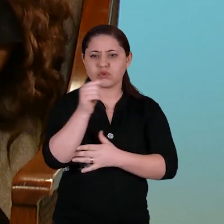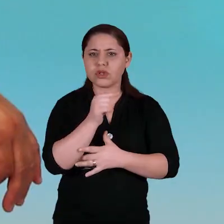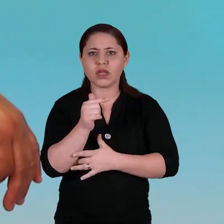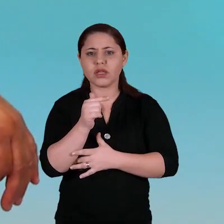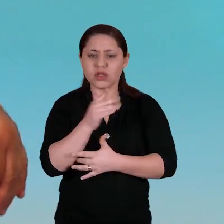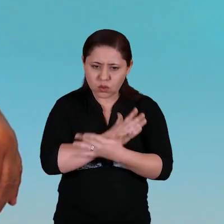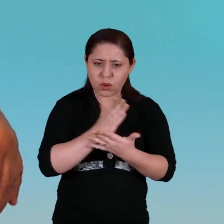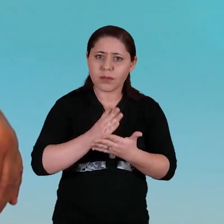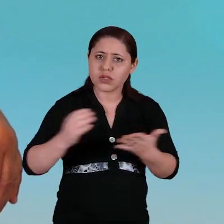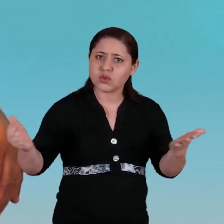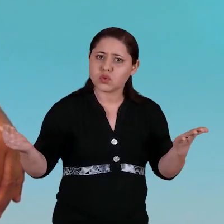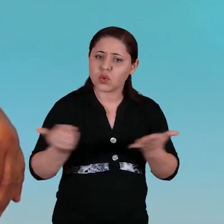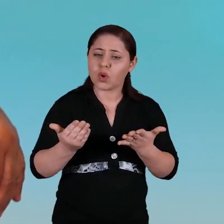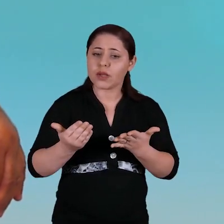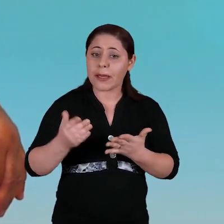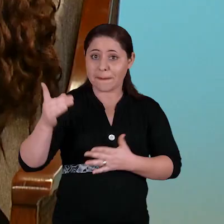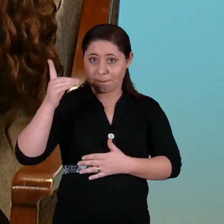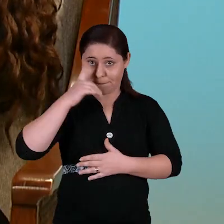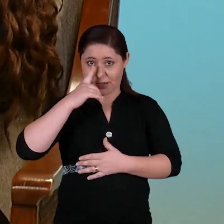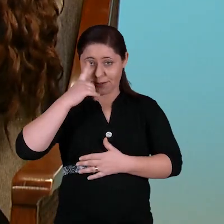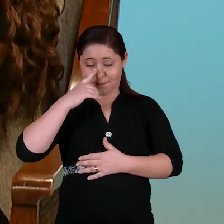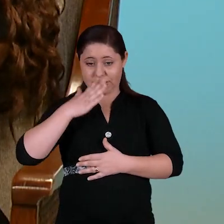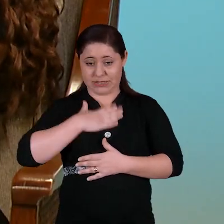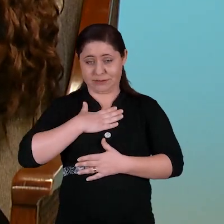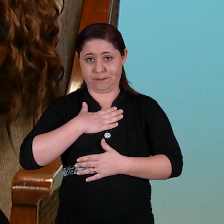isso e que seja eu. A minha mãe, inclusive,